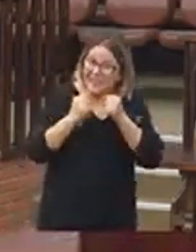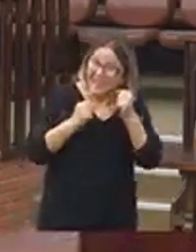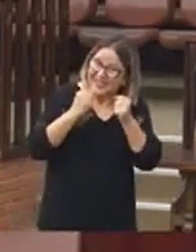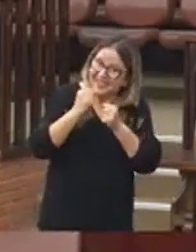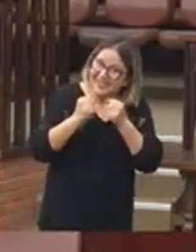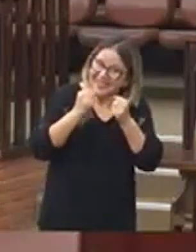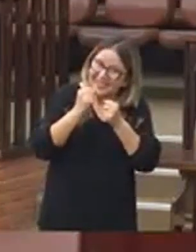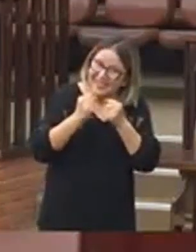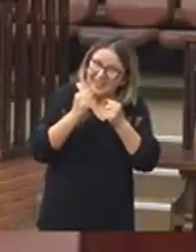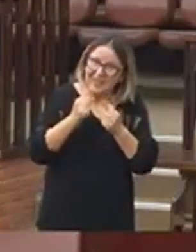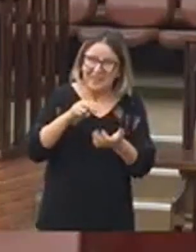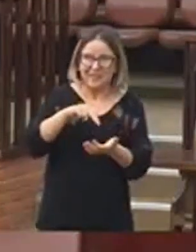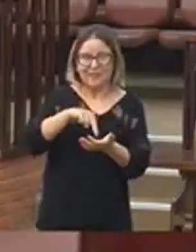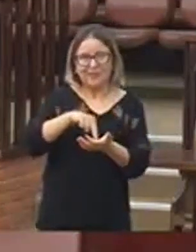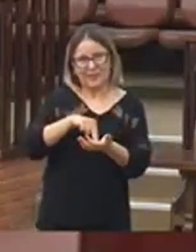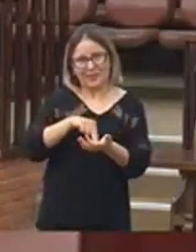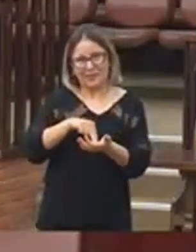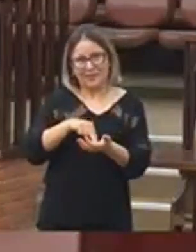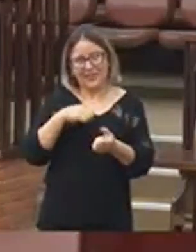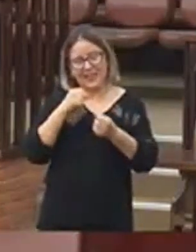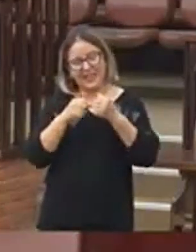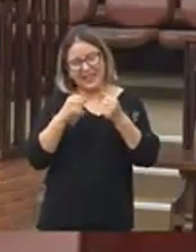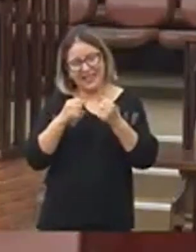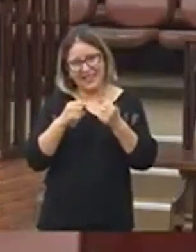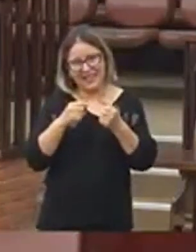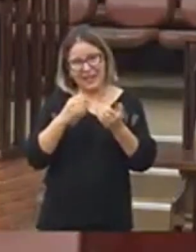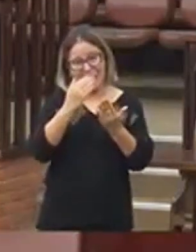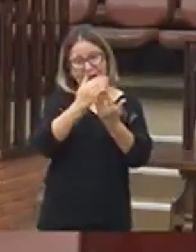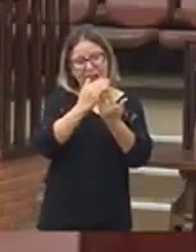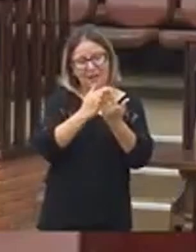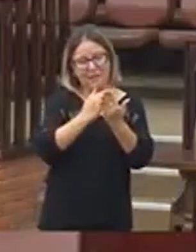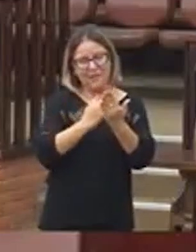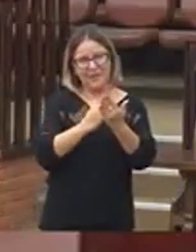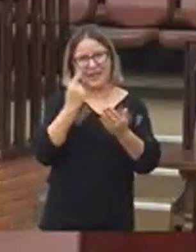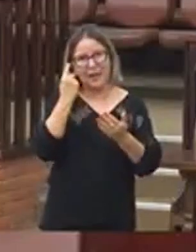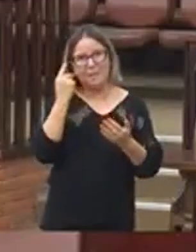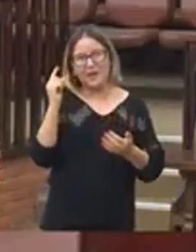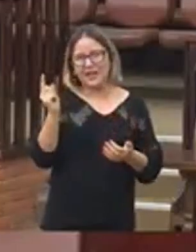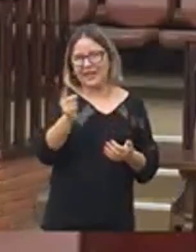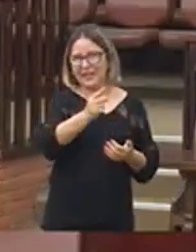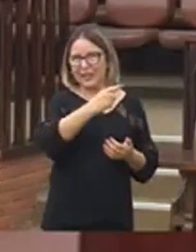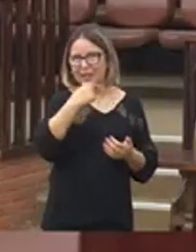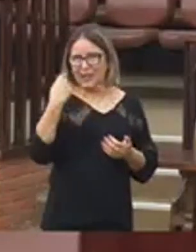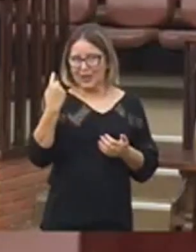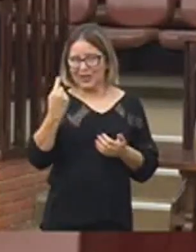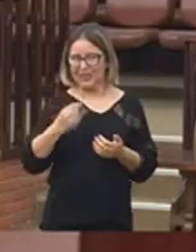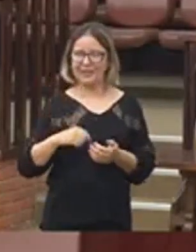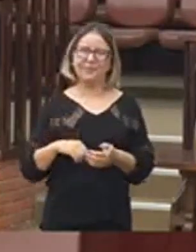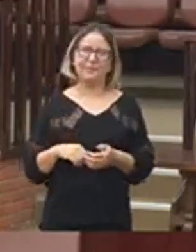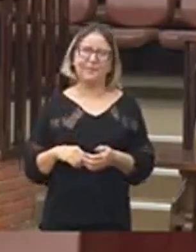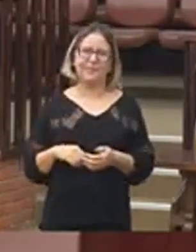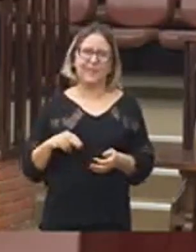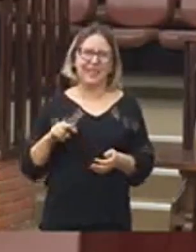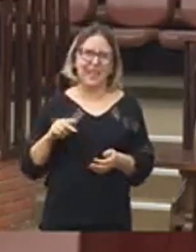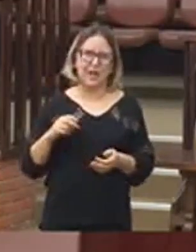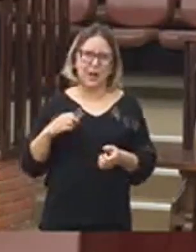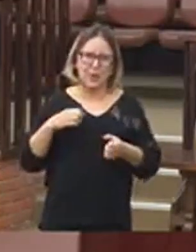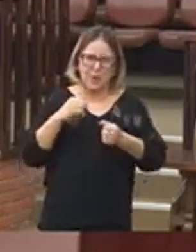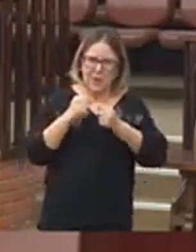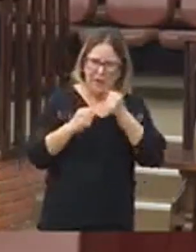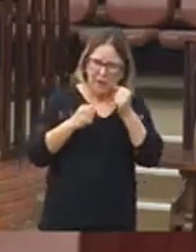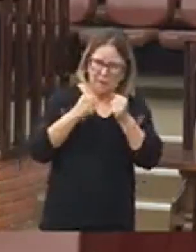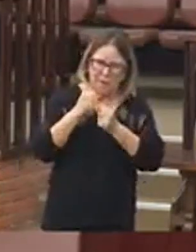corramos com perseverança a carreira que nos está proposta. Aqui é como se fosse uma maratona. Eu